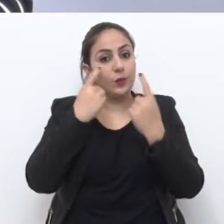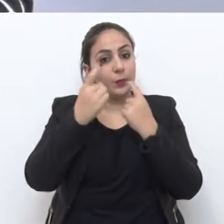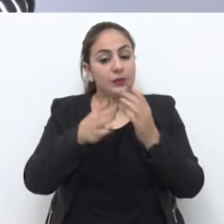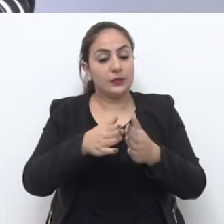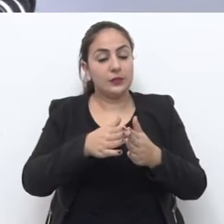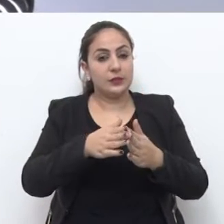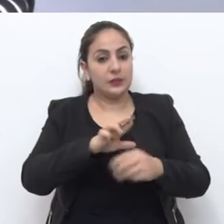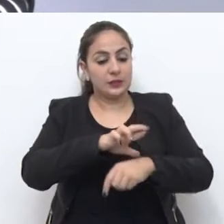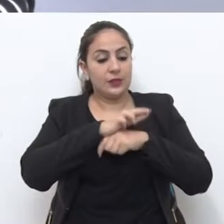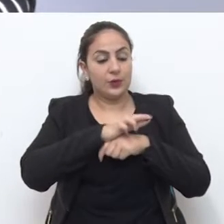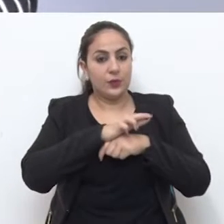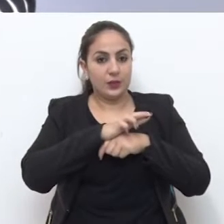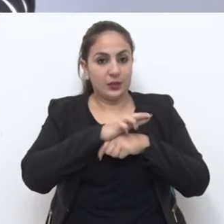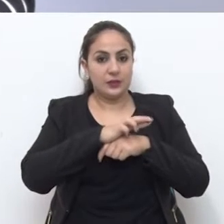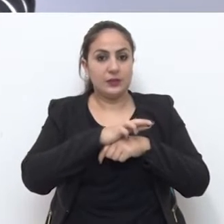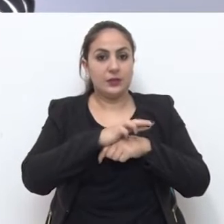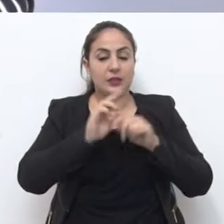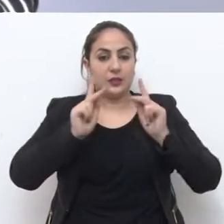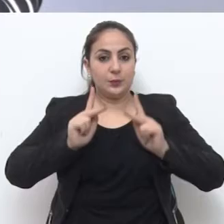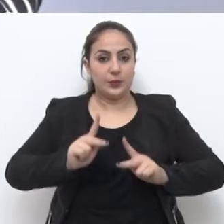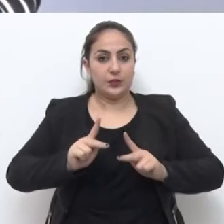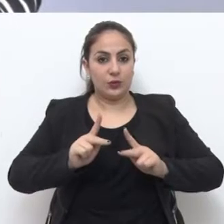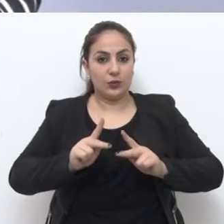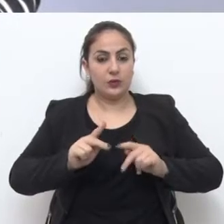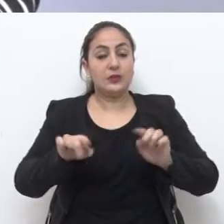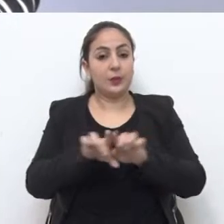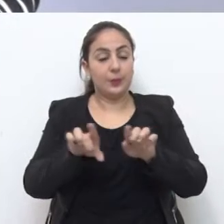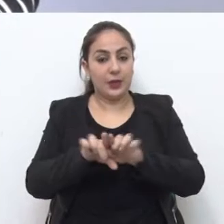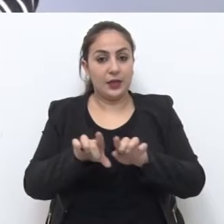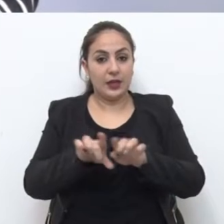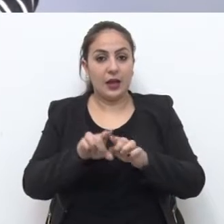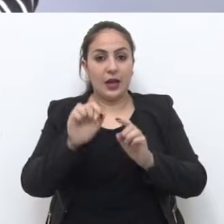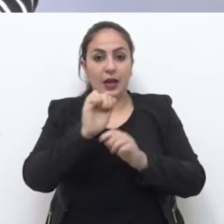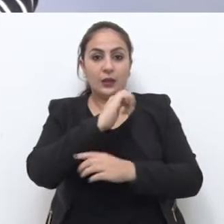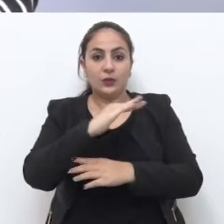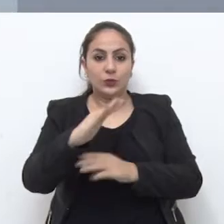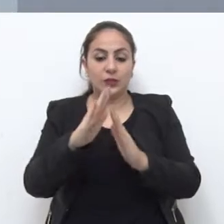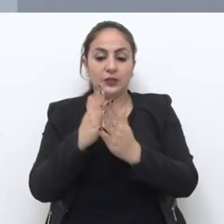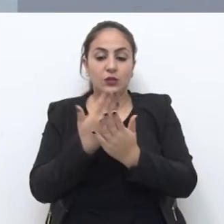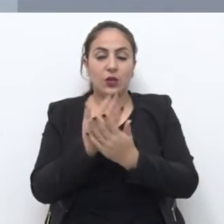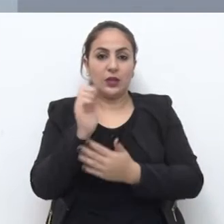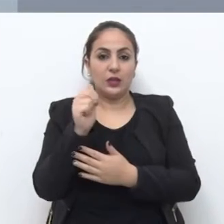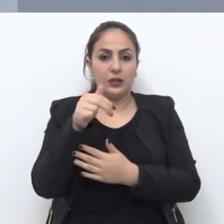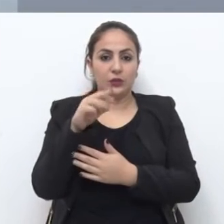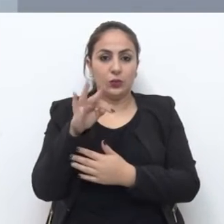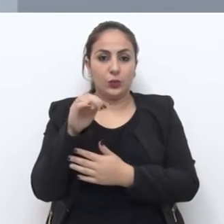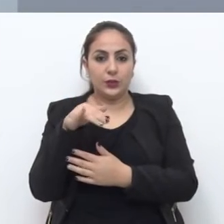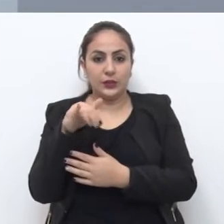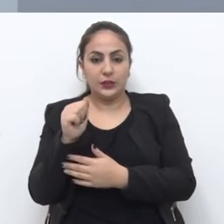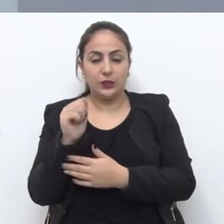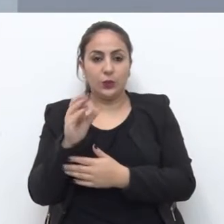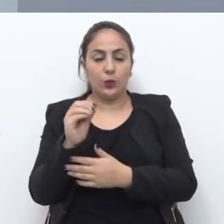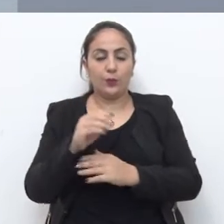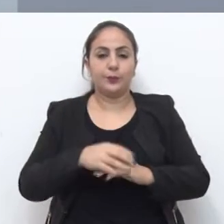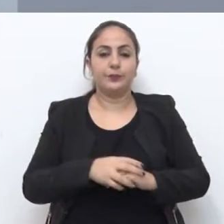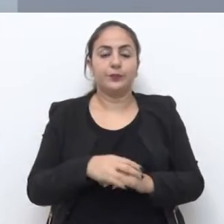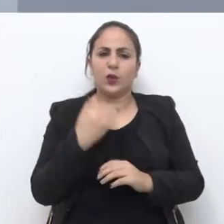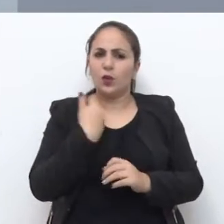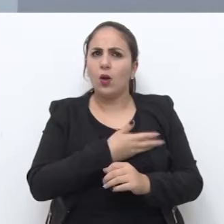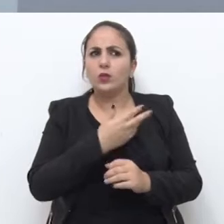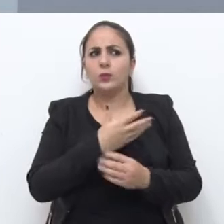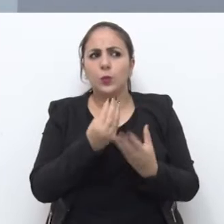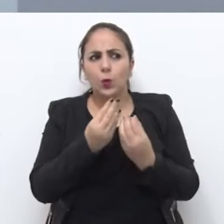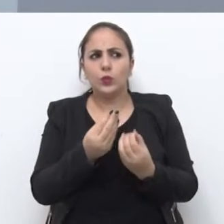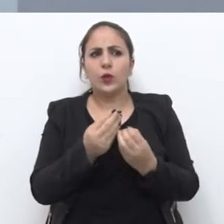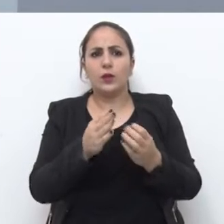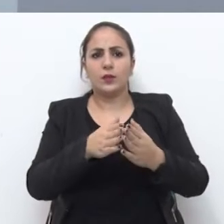a segurança dos pedestres e alunos da escola Antonino Xavier. Nós temos trabalhado no mandato muito sobre a mobilidade urbana da